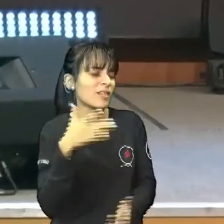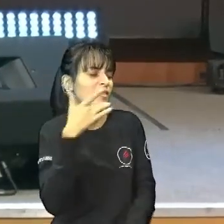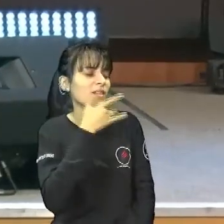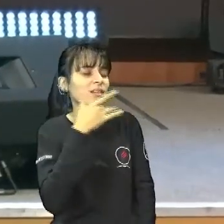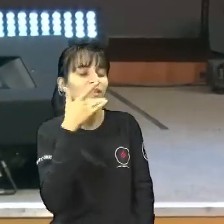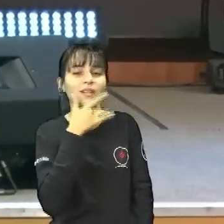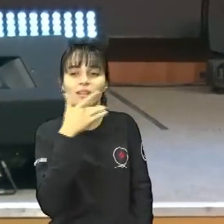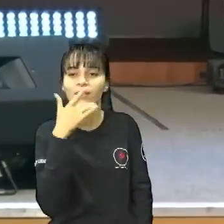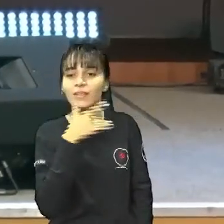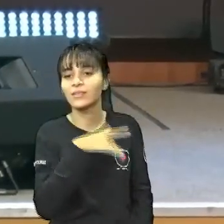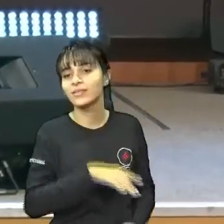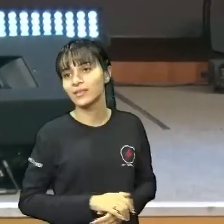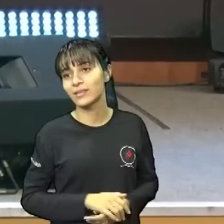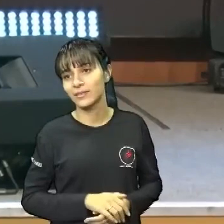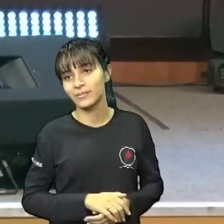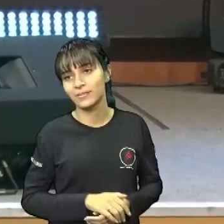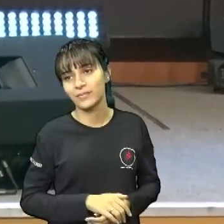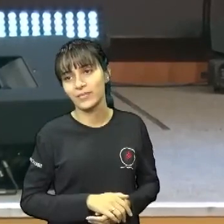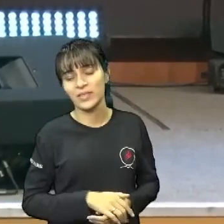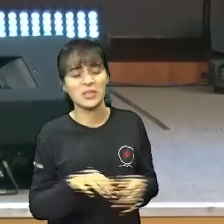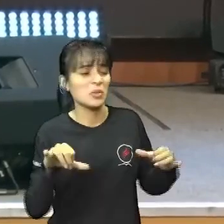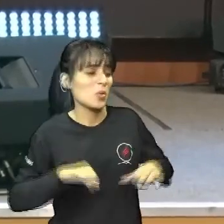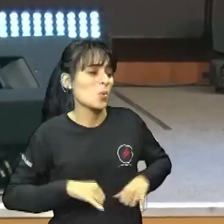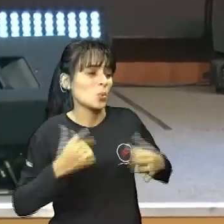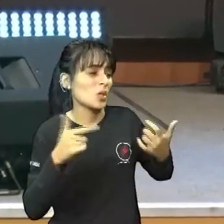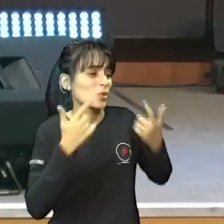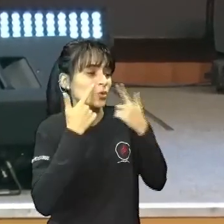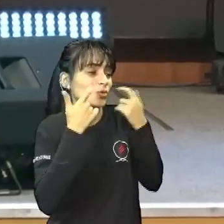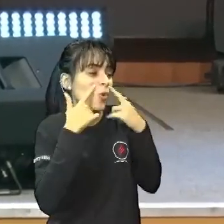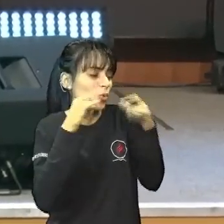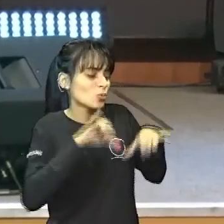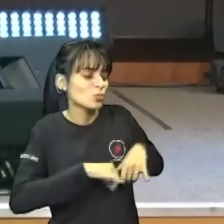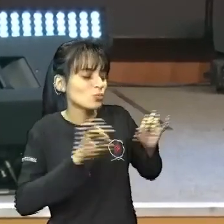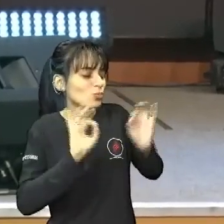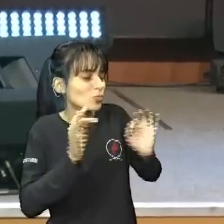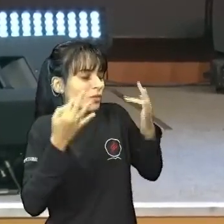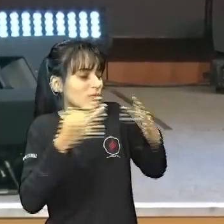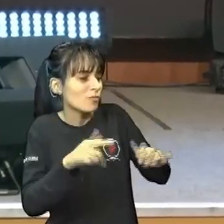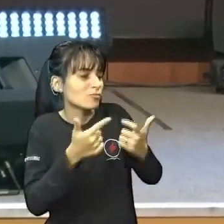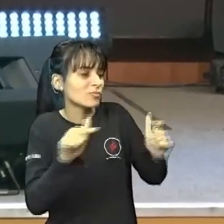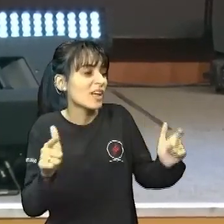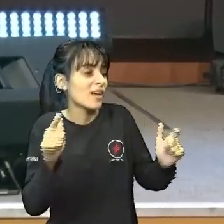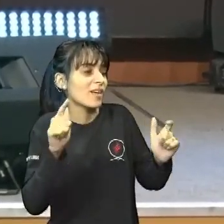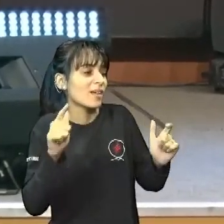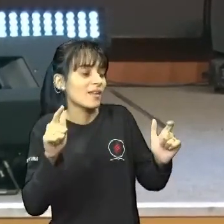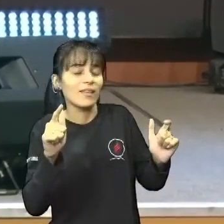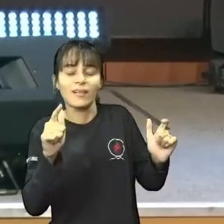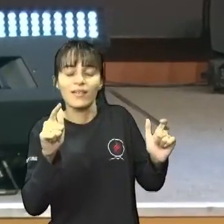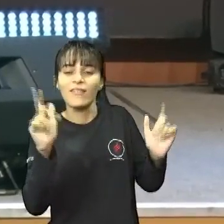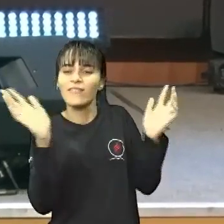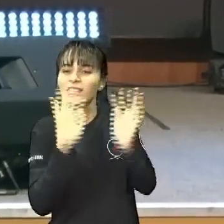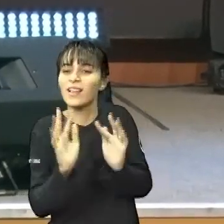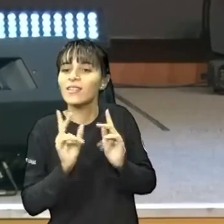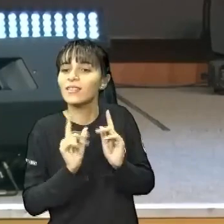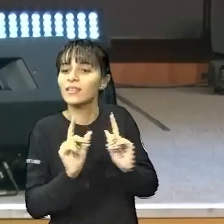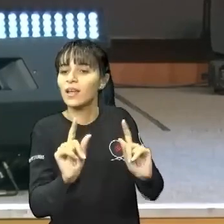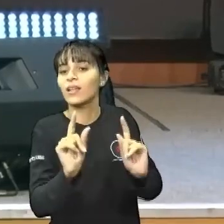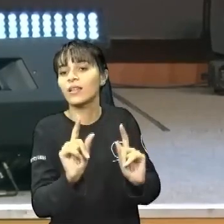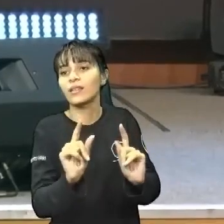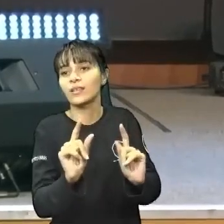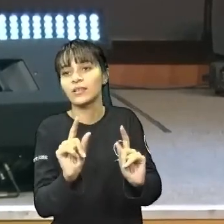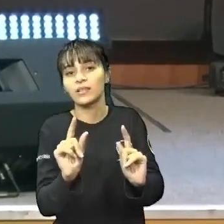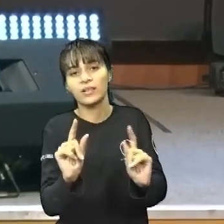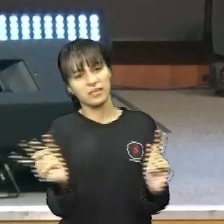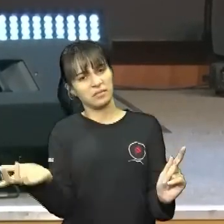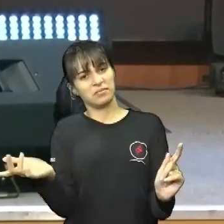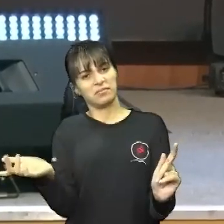delícia não tem dor ninguém chora ninguém sofre está eterna isso é